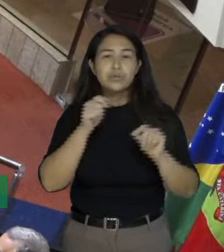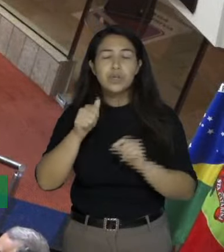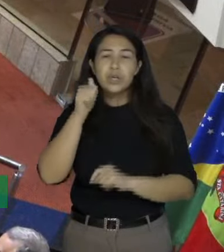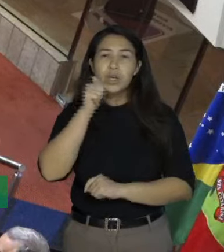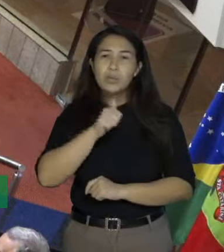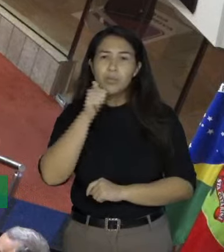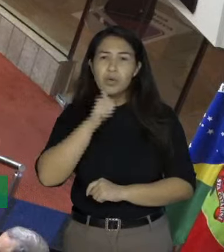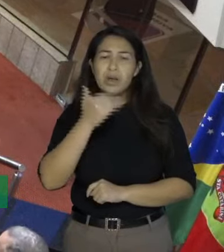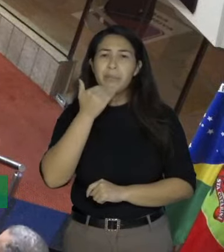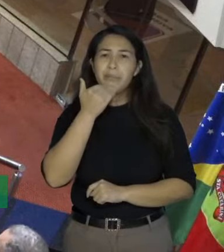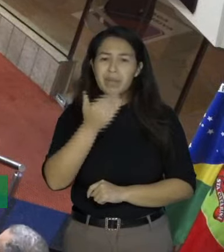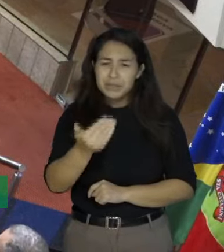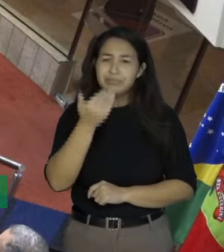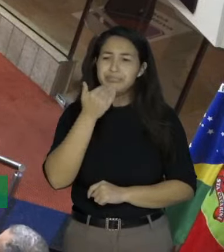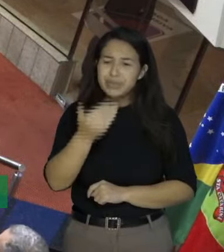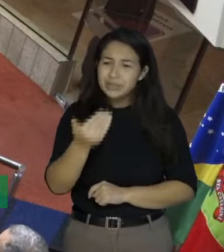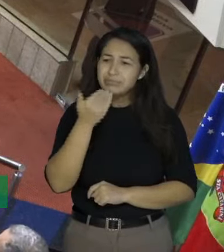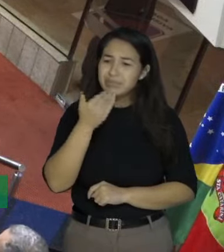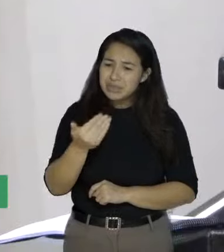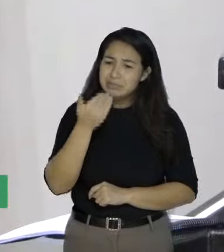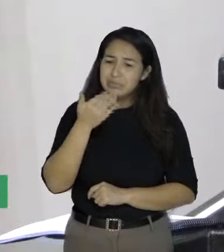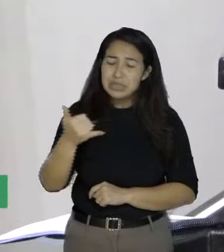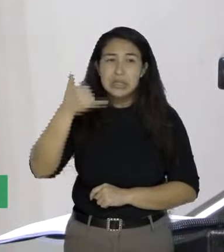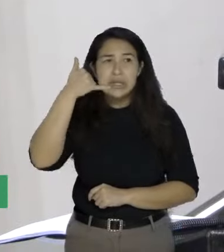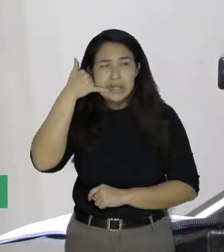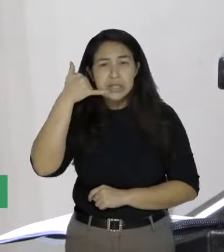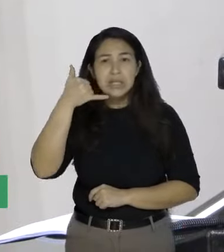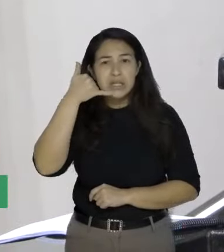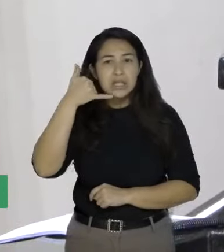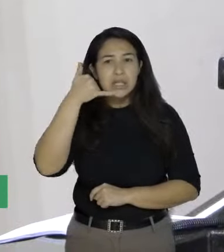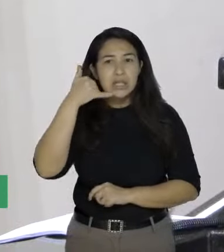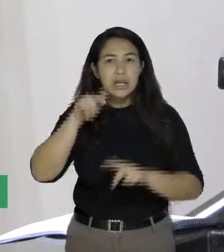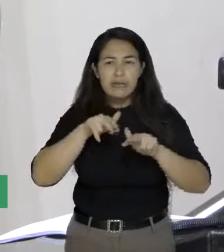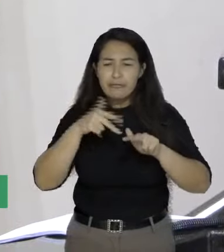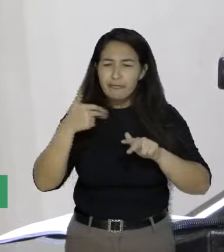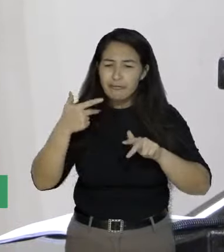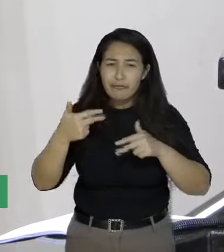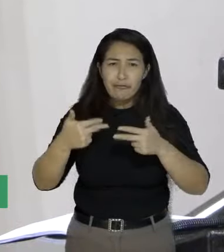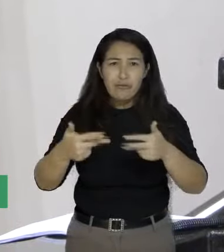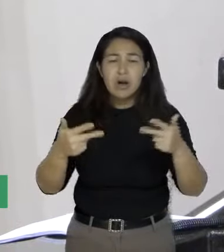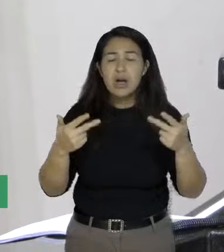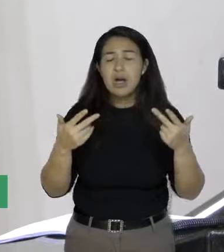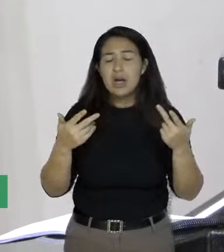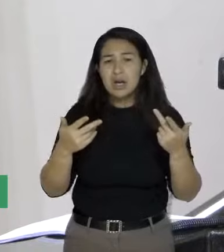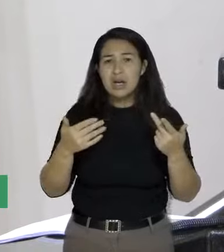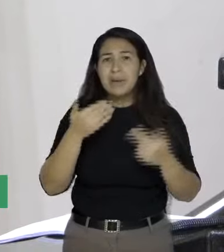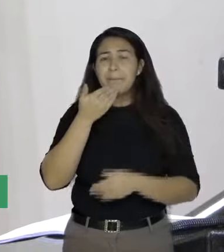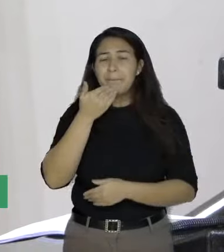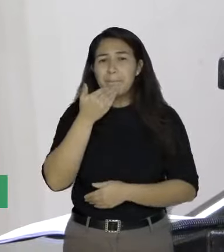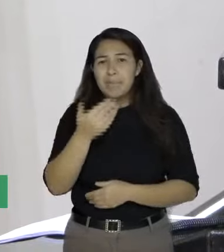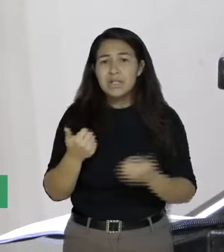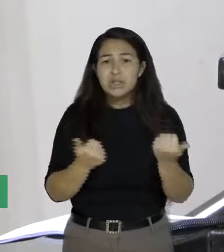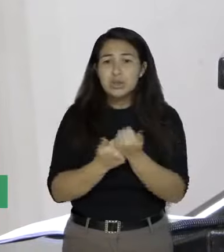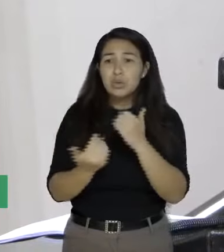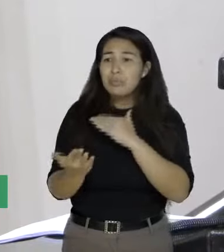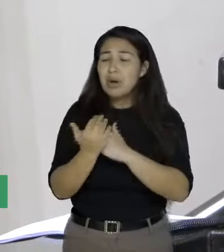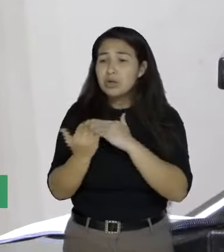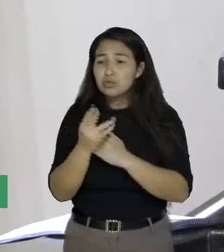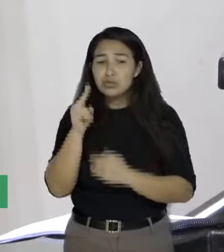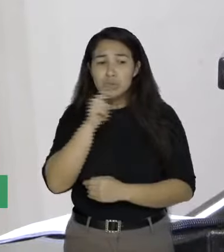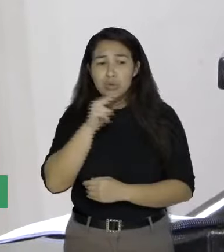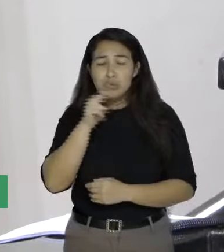e pedir pediram pediram é um grito de socorro pedir um apoio pediu uma ajuda de